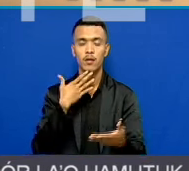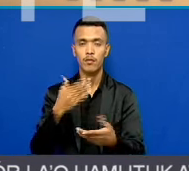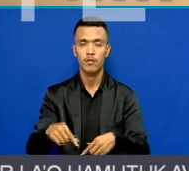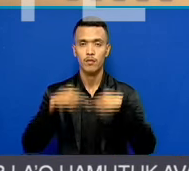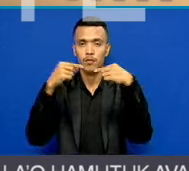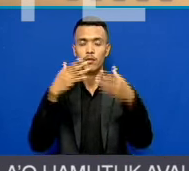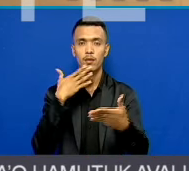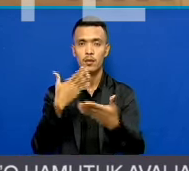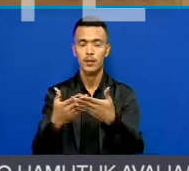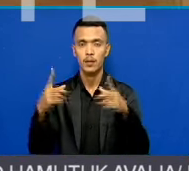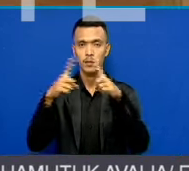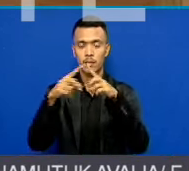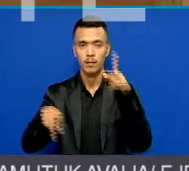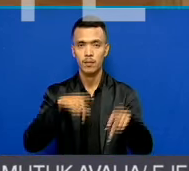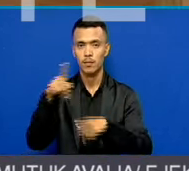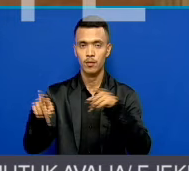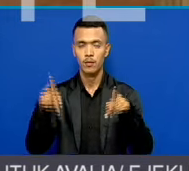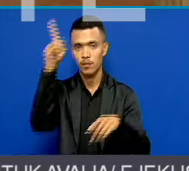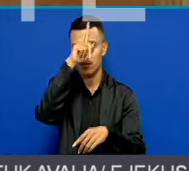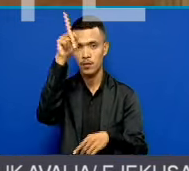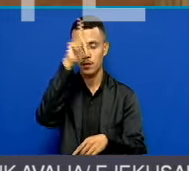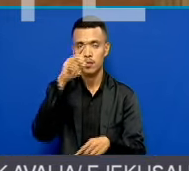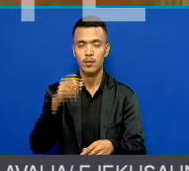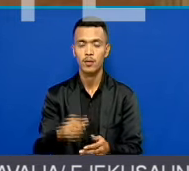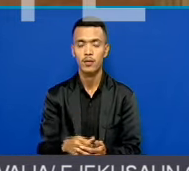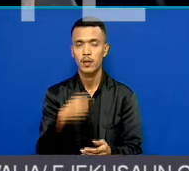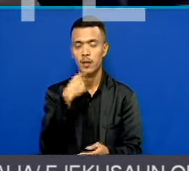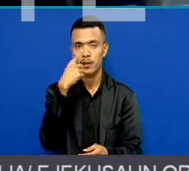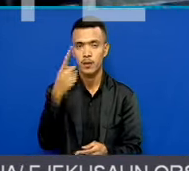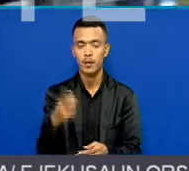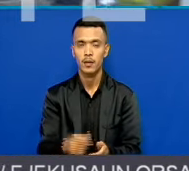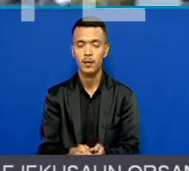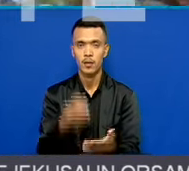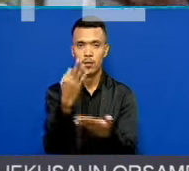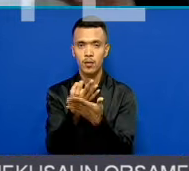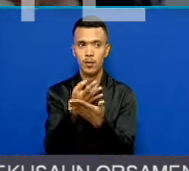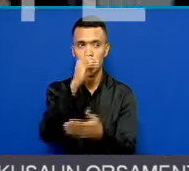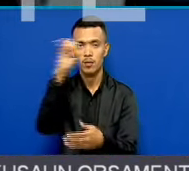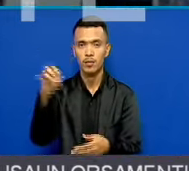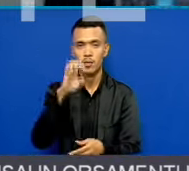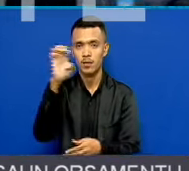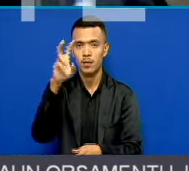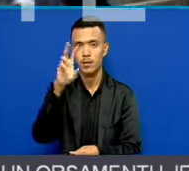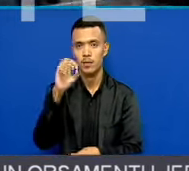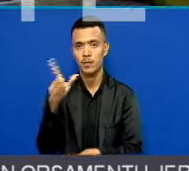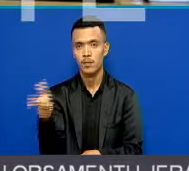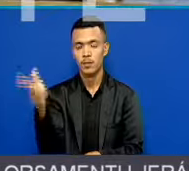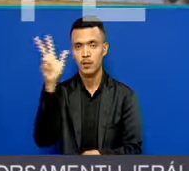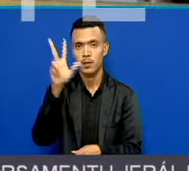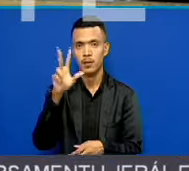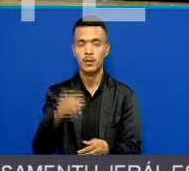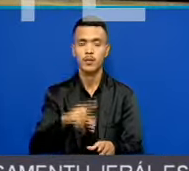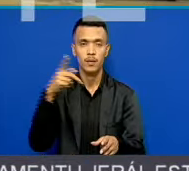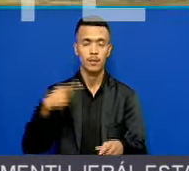povu. Pesquisador la hamutu Celestino Guzmão hateten. Orsamento gerale estado rihungrua rua nullu resentolu.